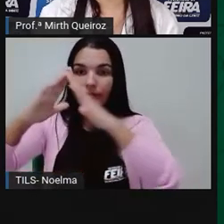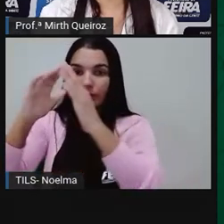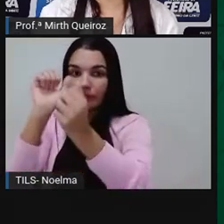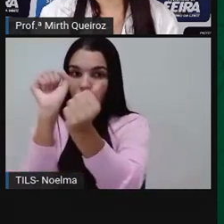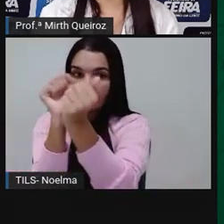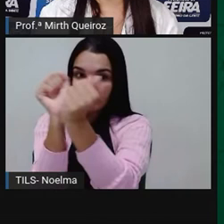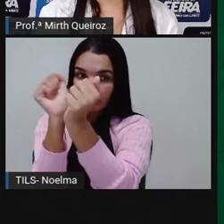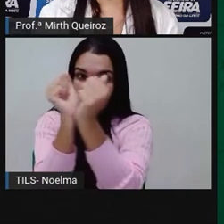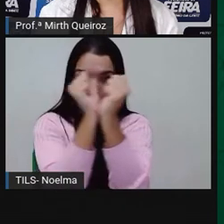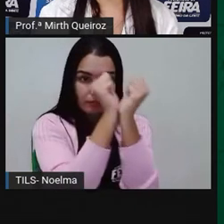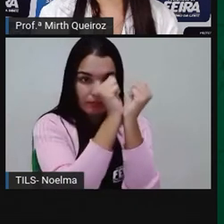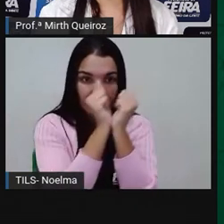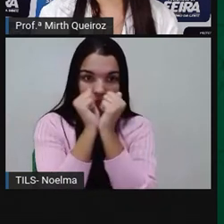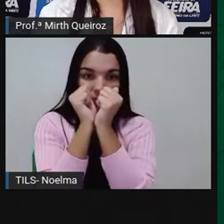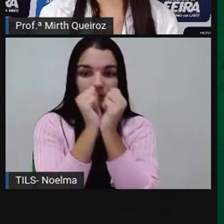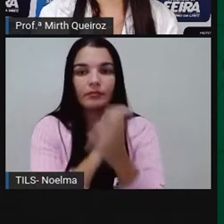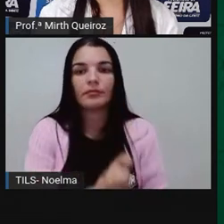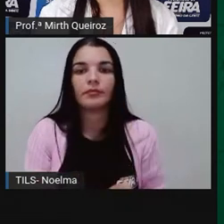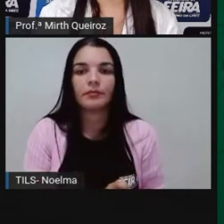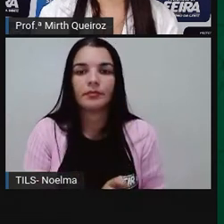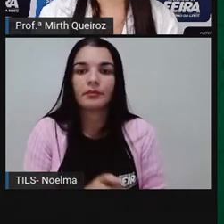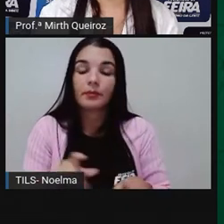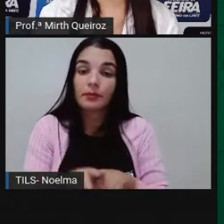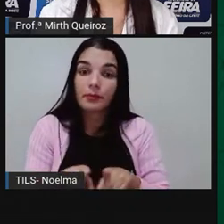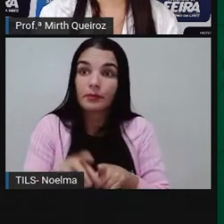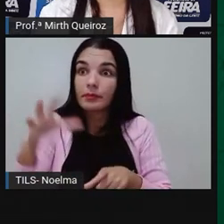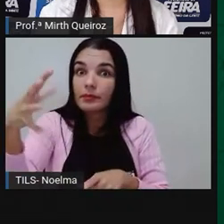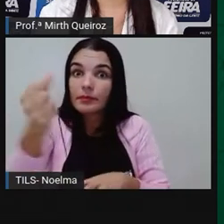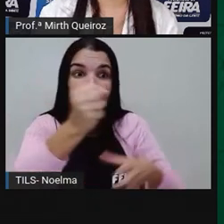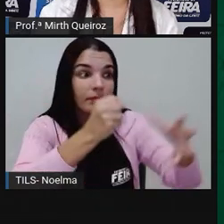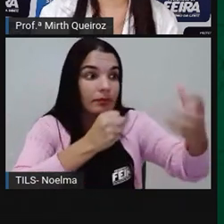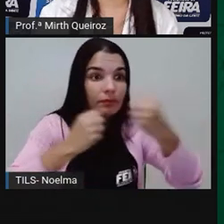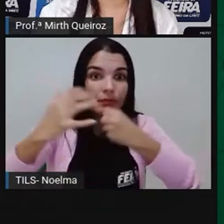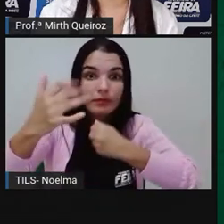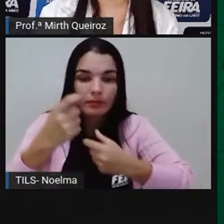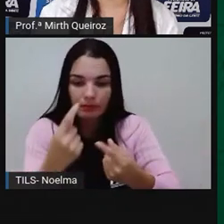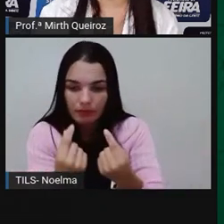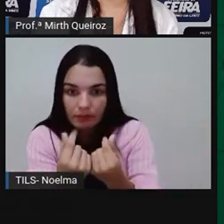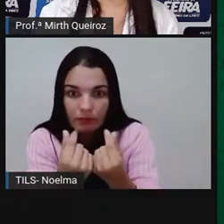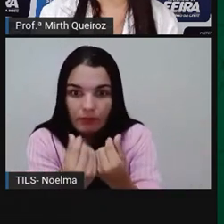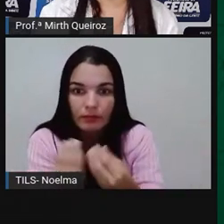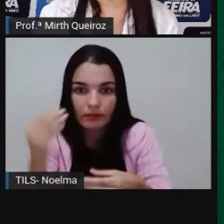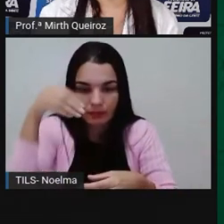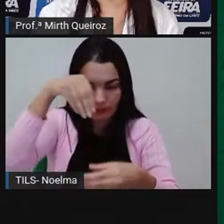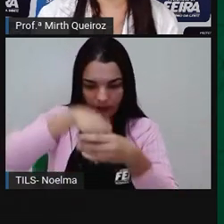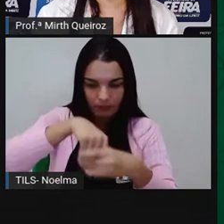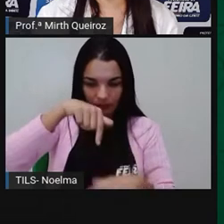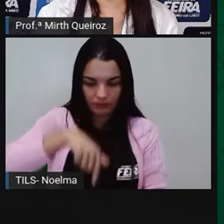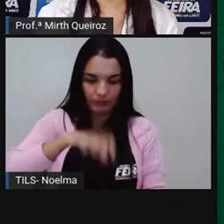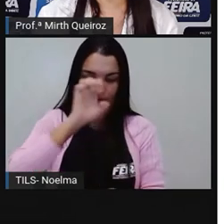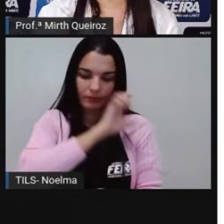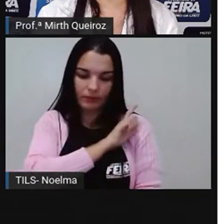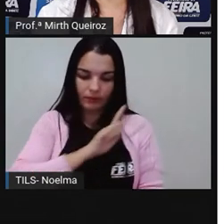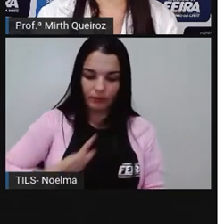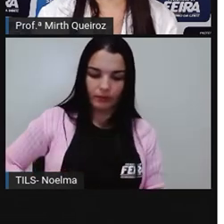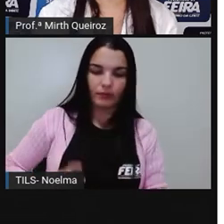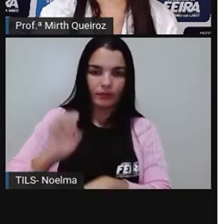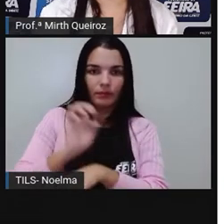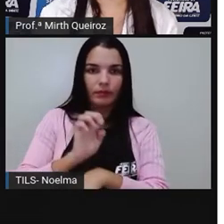do governador. Busca investimentos com o governo federal para o estado,